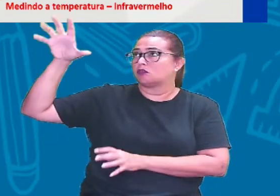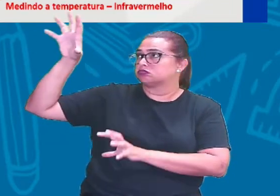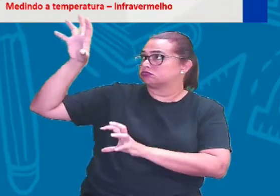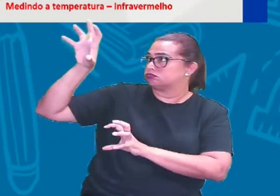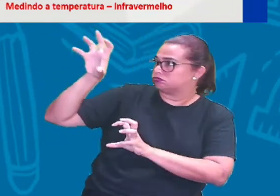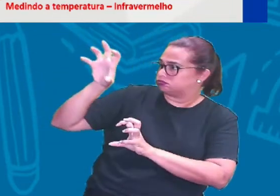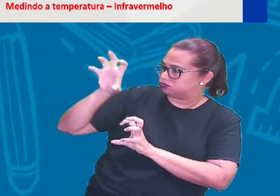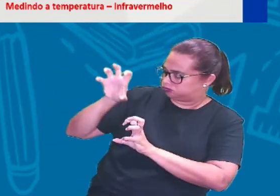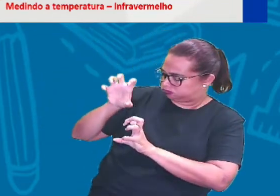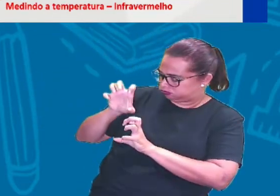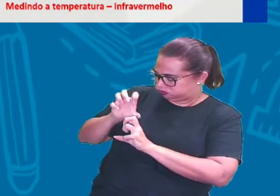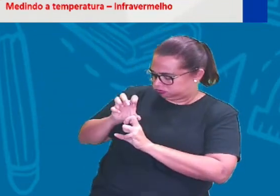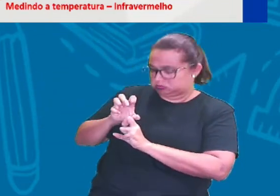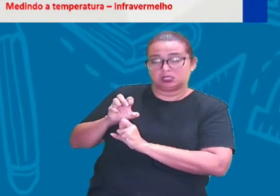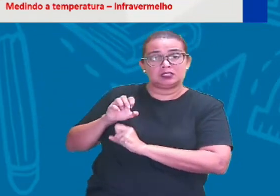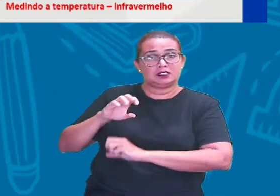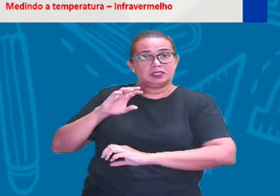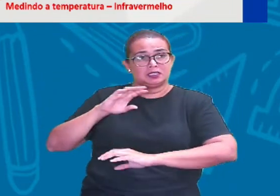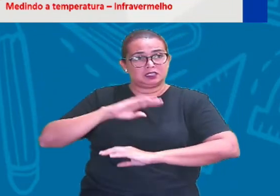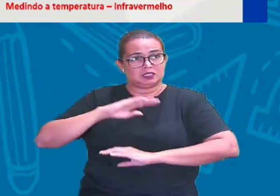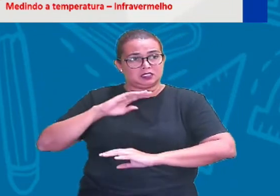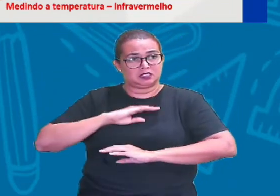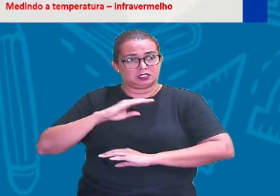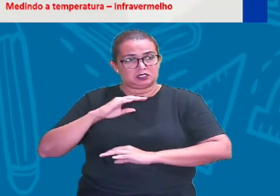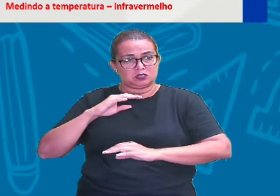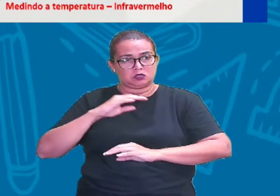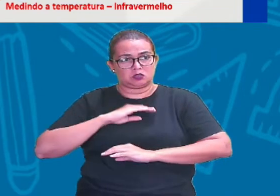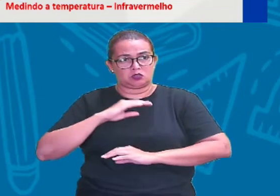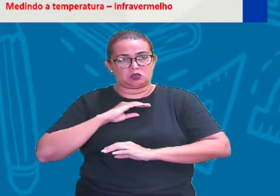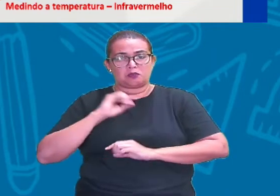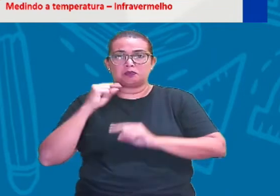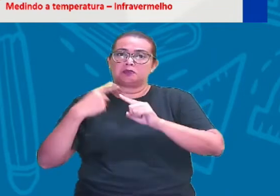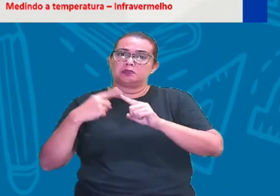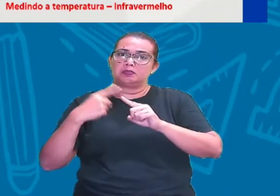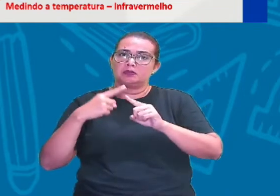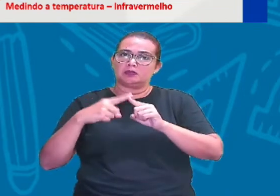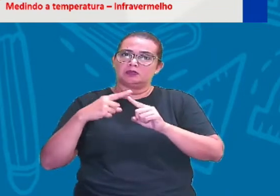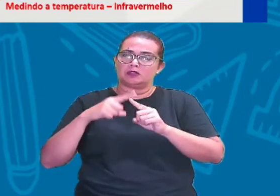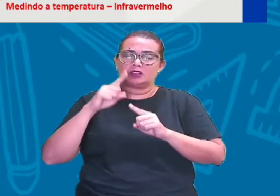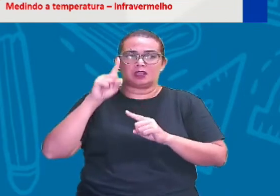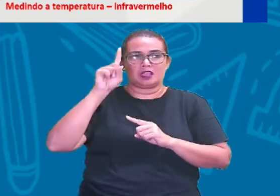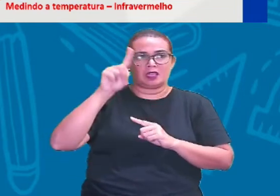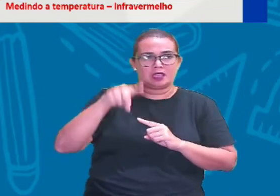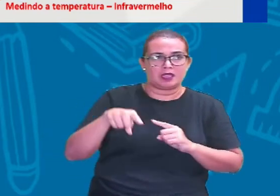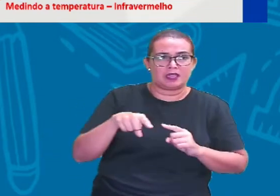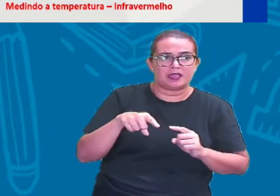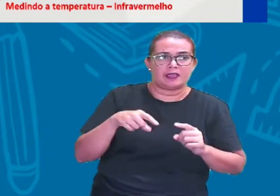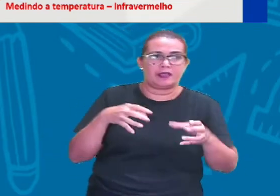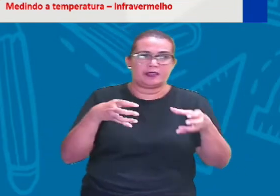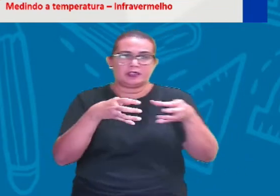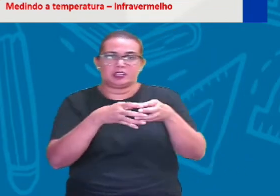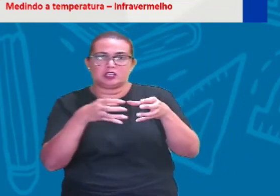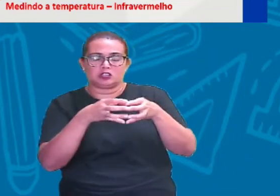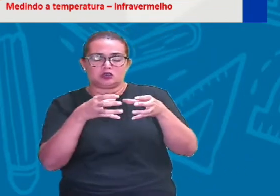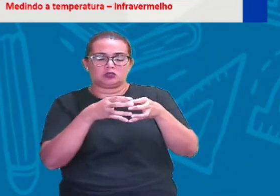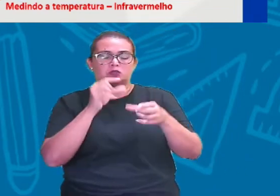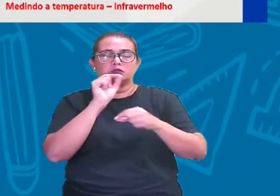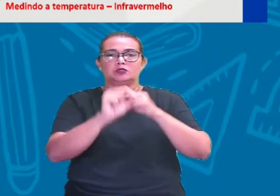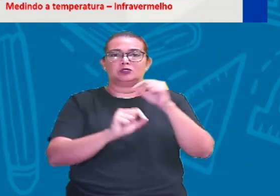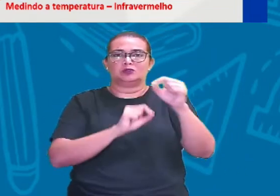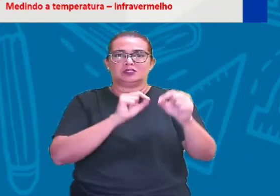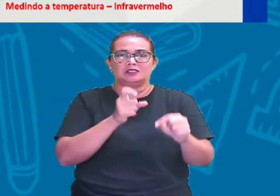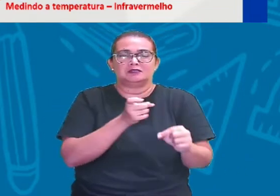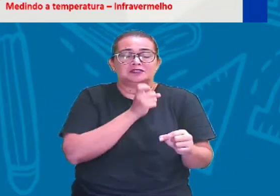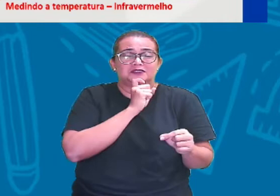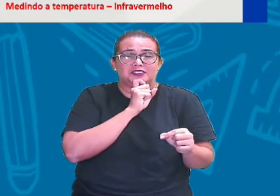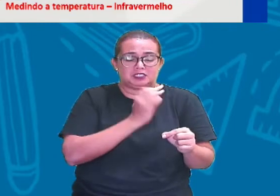esquentar, porque eles são seres especilotérmicos. São seres especilotérmicos. São animais de sangue frio. Então